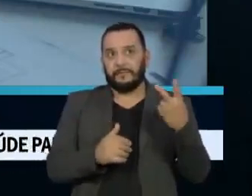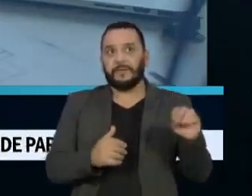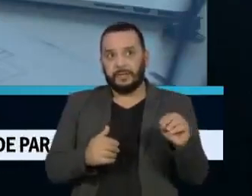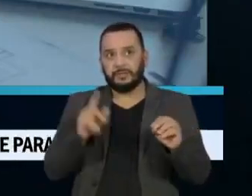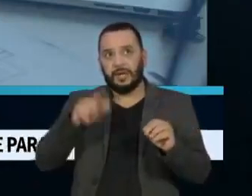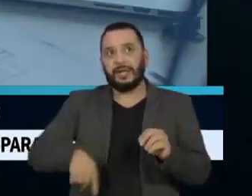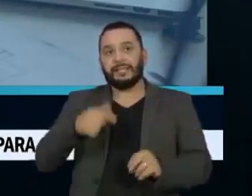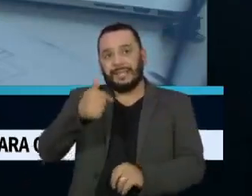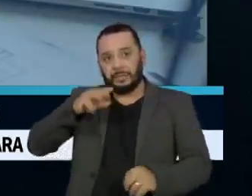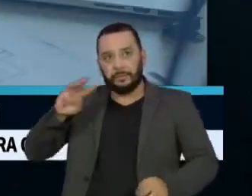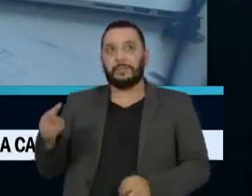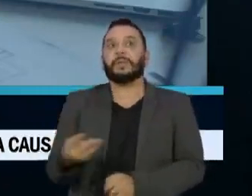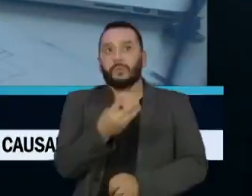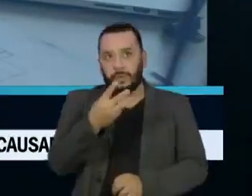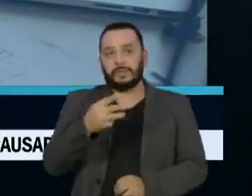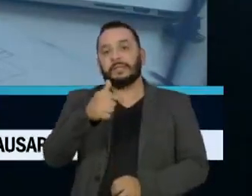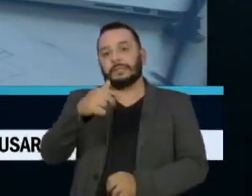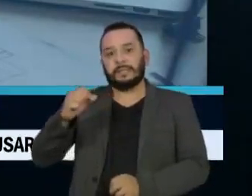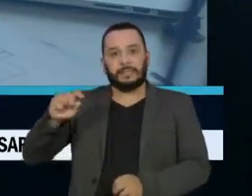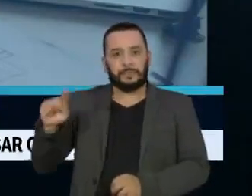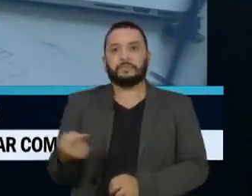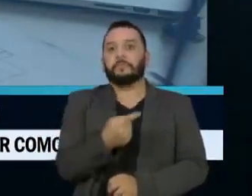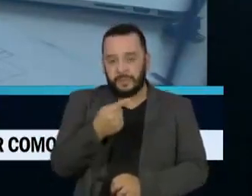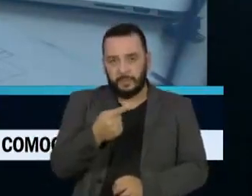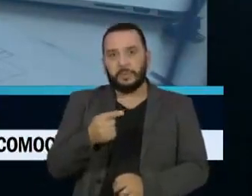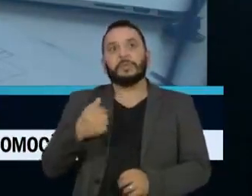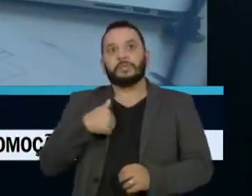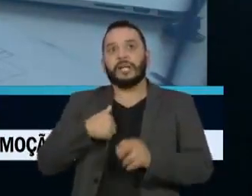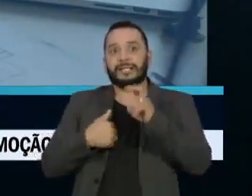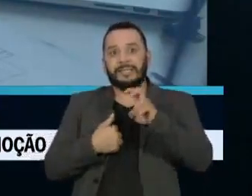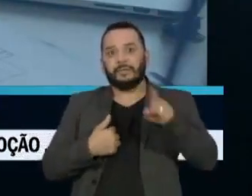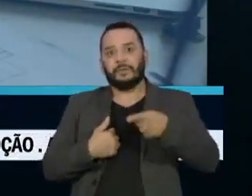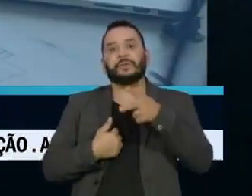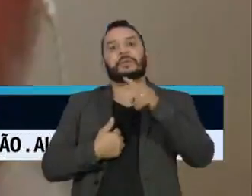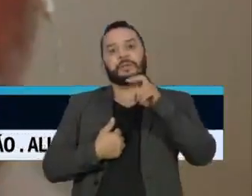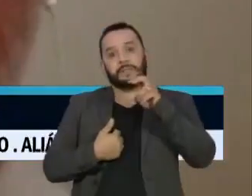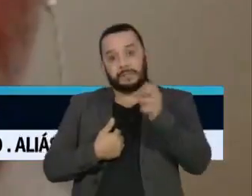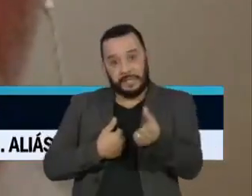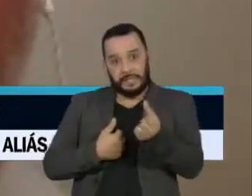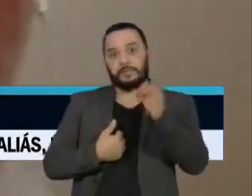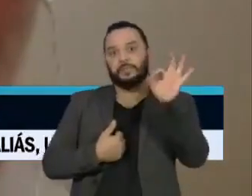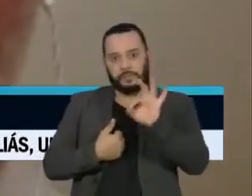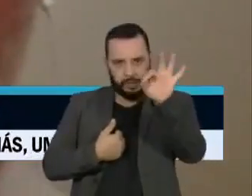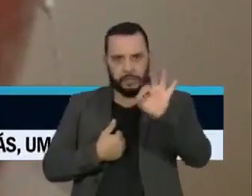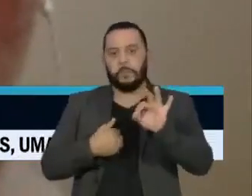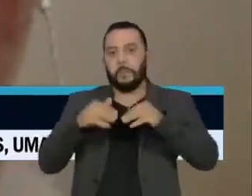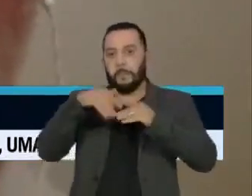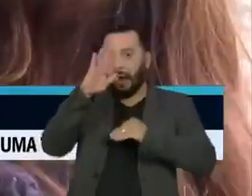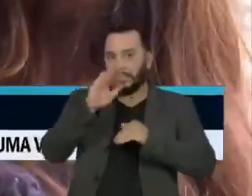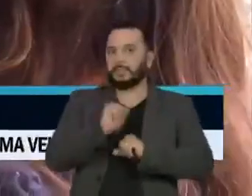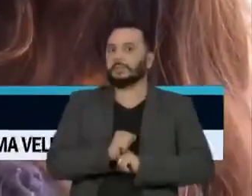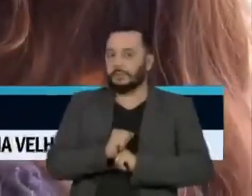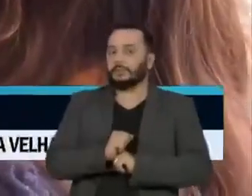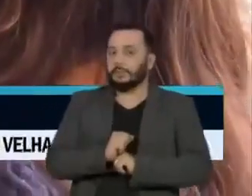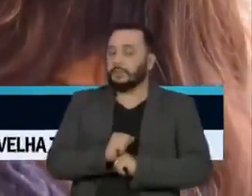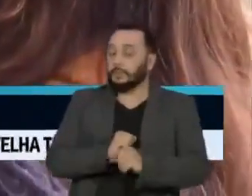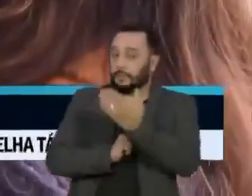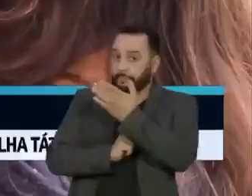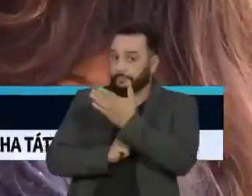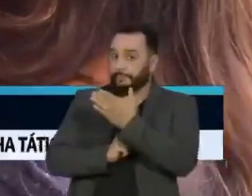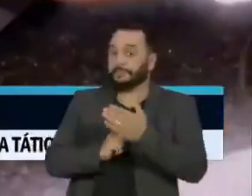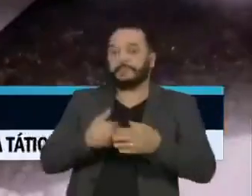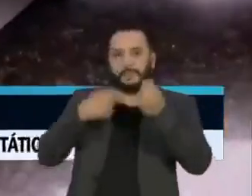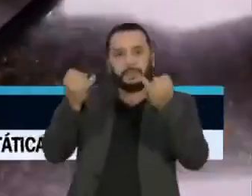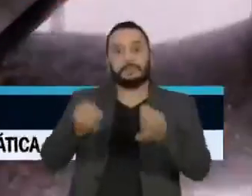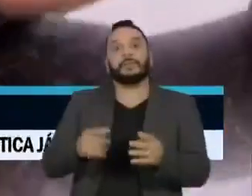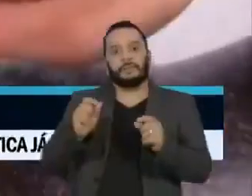somam 7 milhões e 700 mil, pouco mais de 5,5% do total. Para este cientista político, a internet tem sido